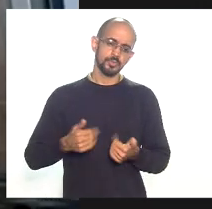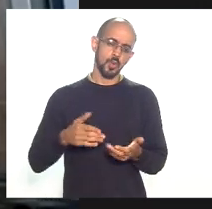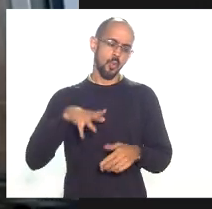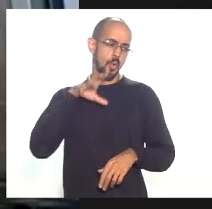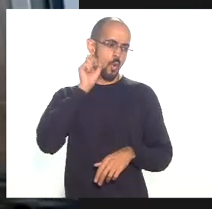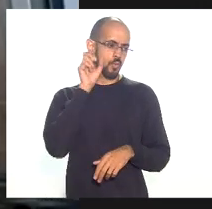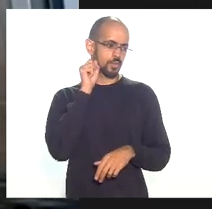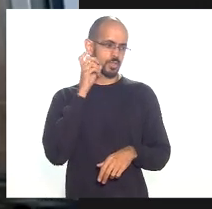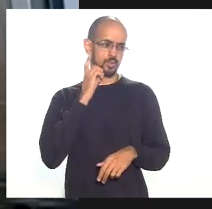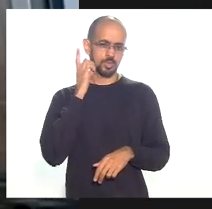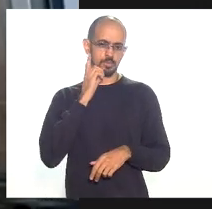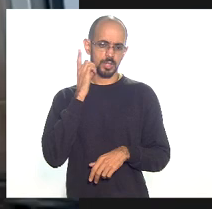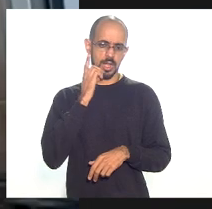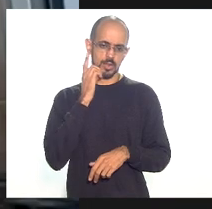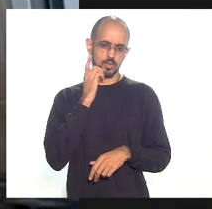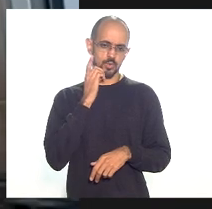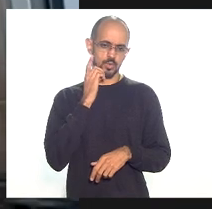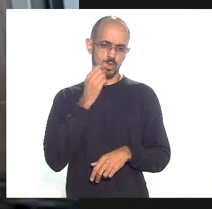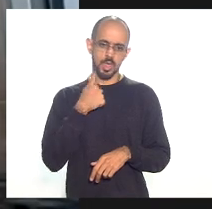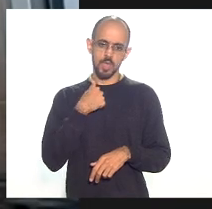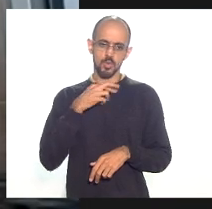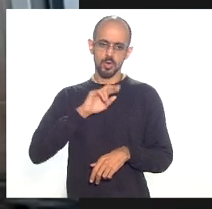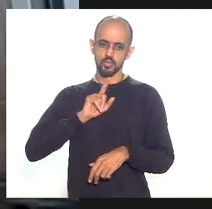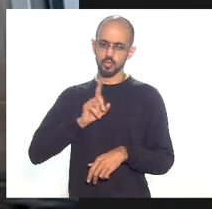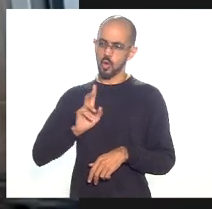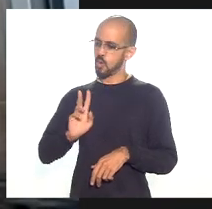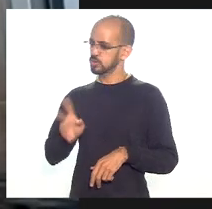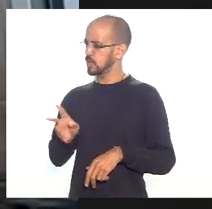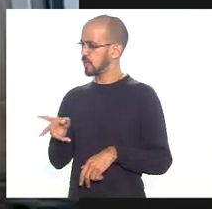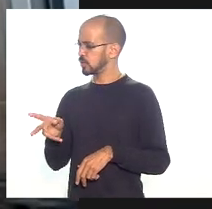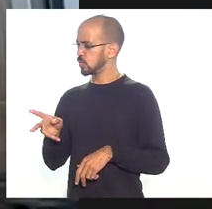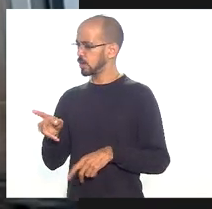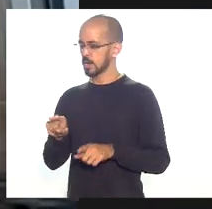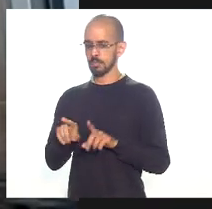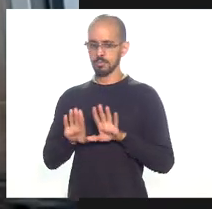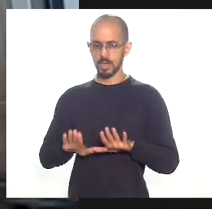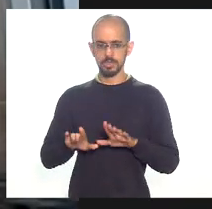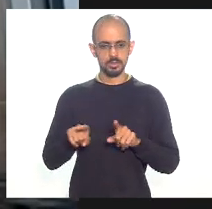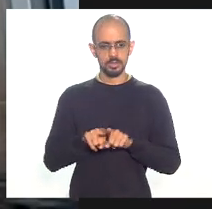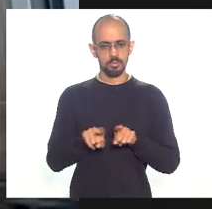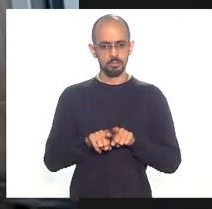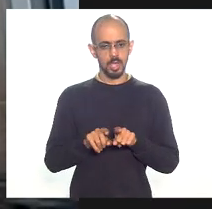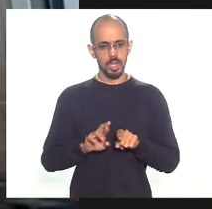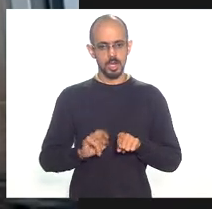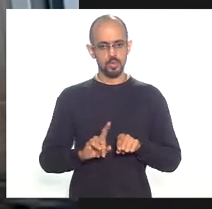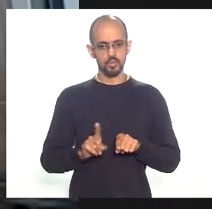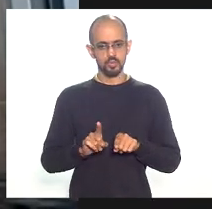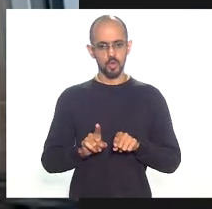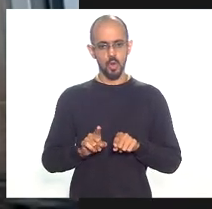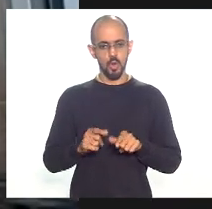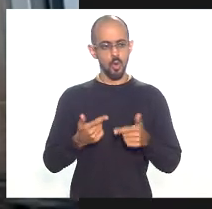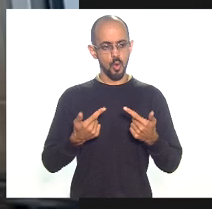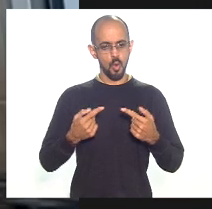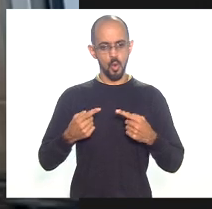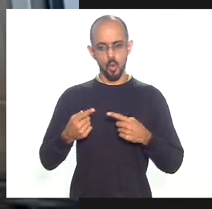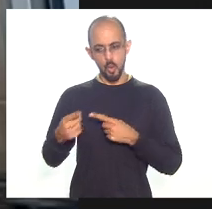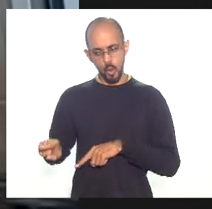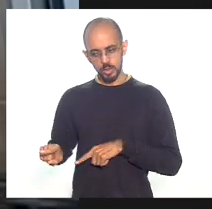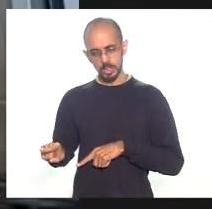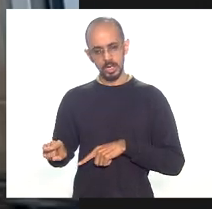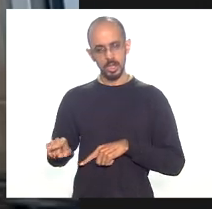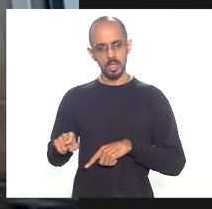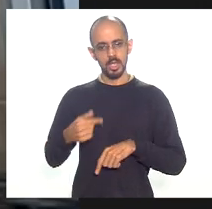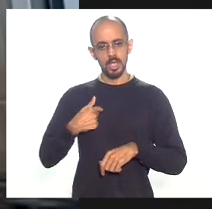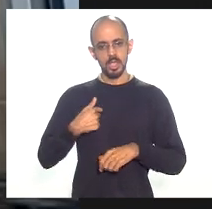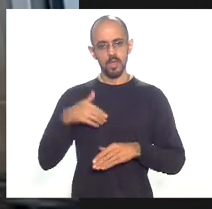eu não sou deputada conservadora né e não sou uma deputada de oposição ferrenha eu voto aqui de acordo com os